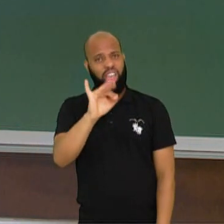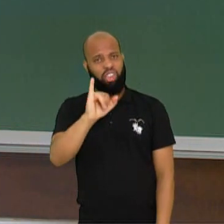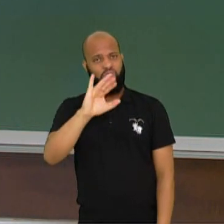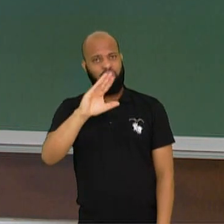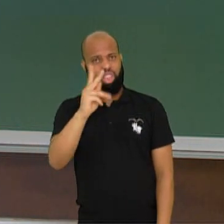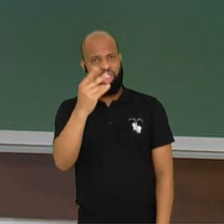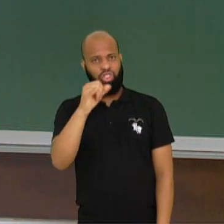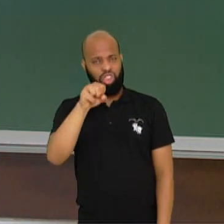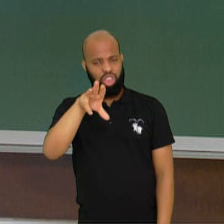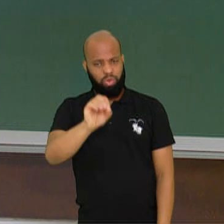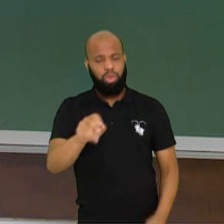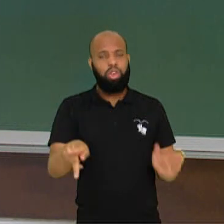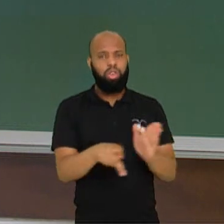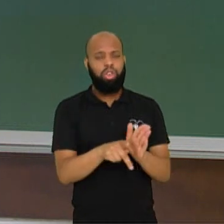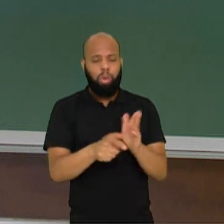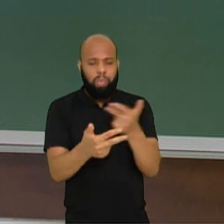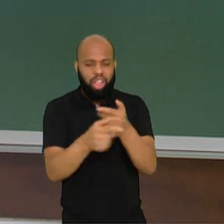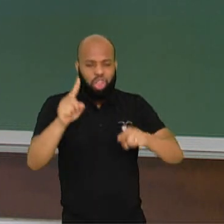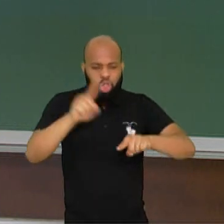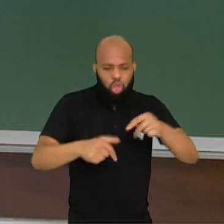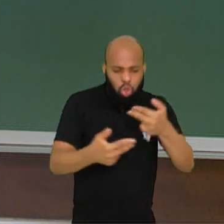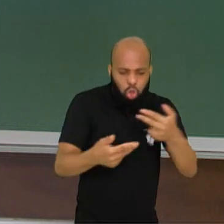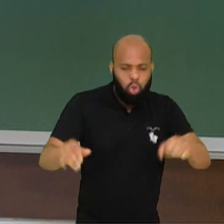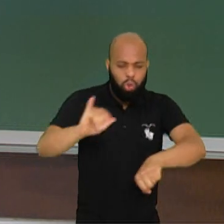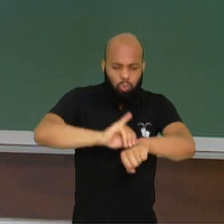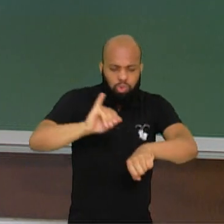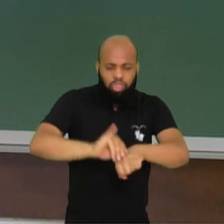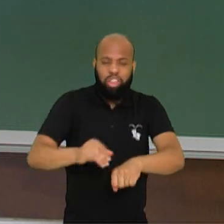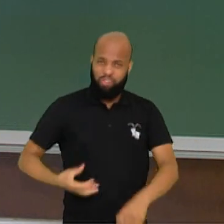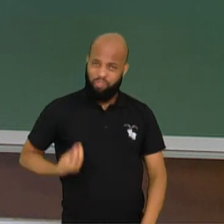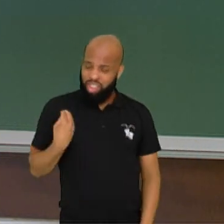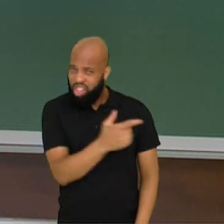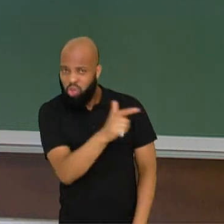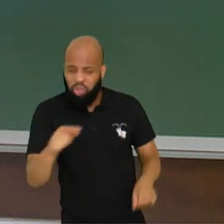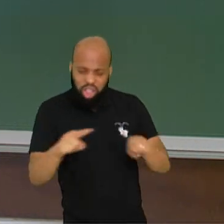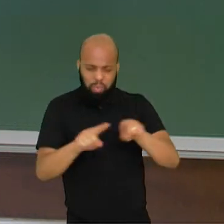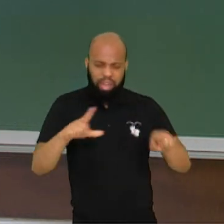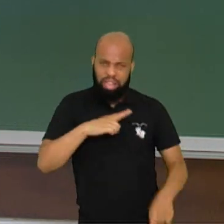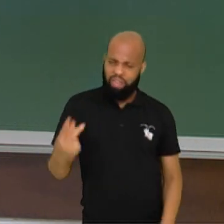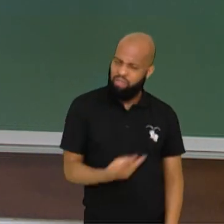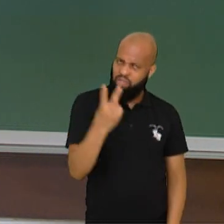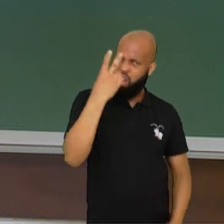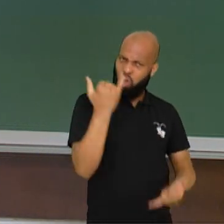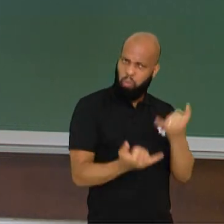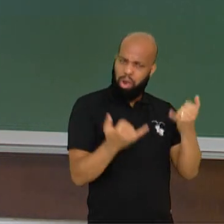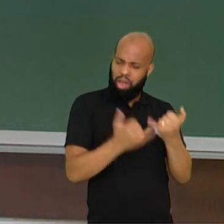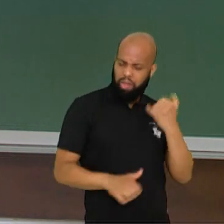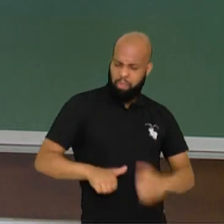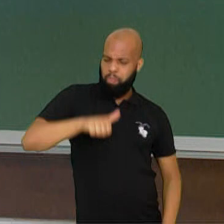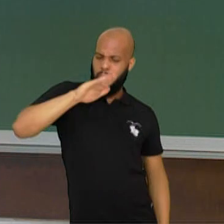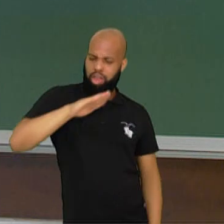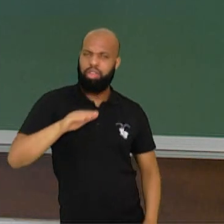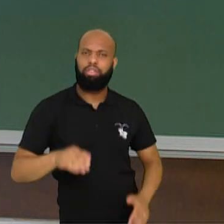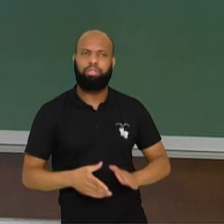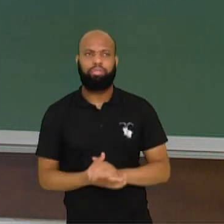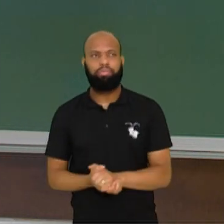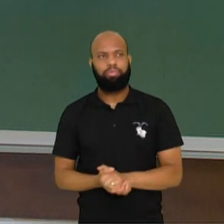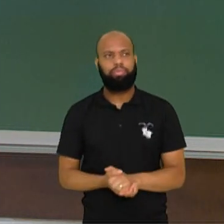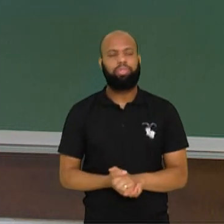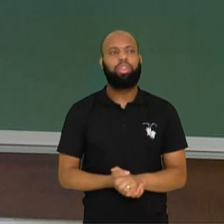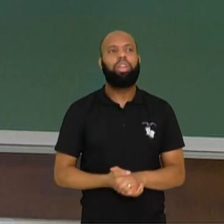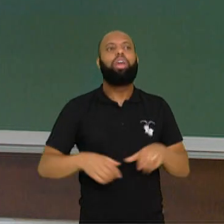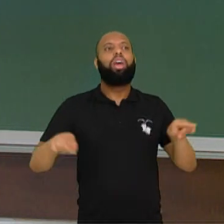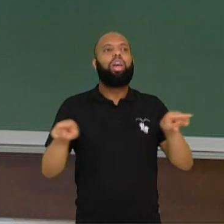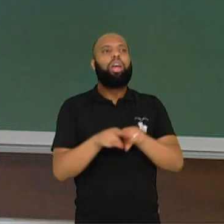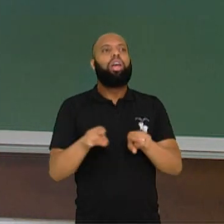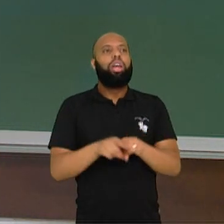sobre os sujeitos. As mercadorias, os objetos inanimados acabam ganhando vida, tá? Humanidade.